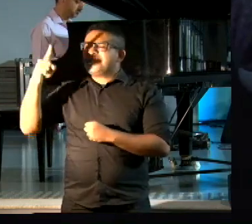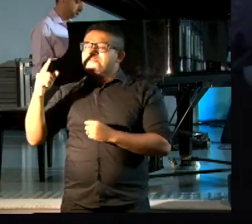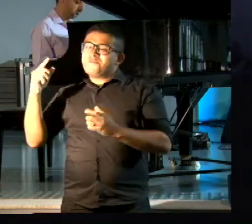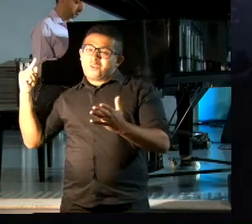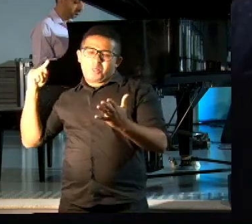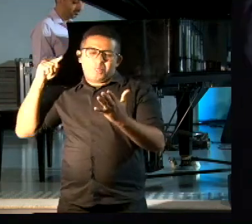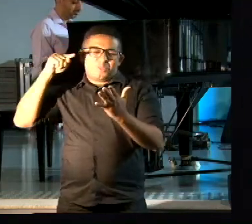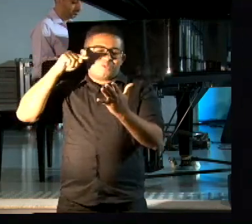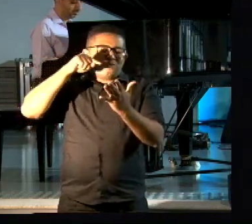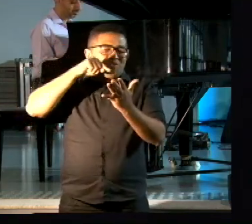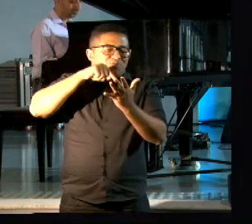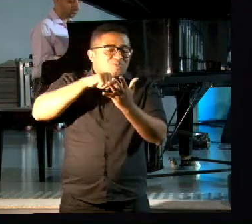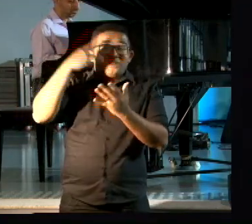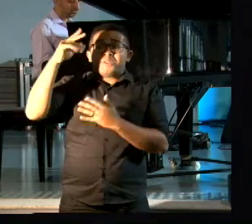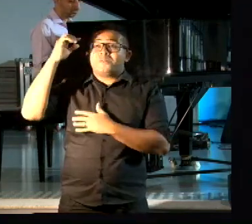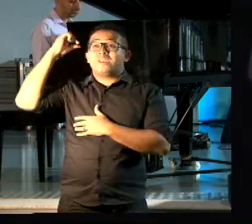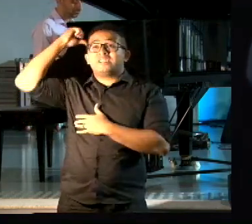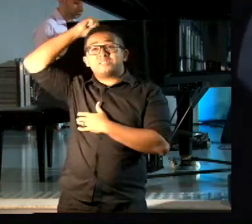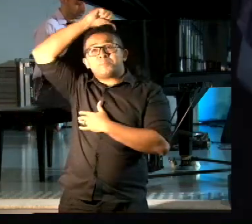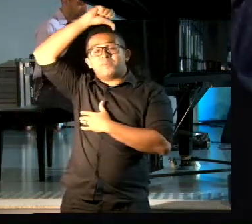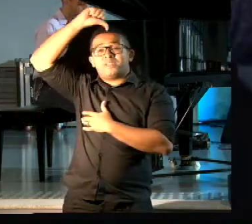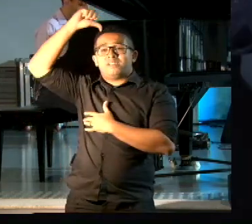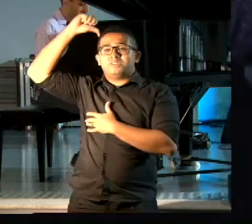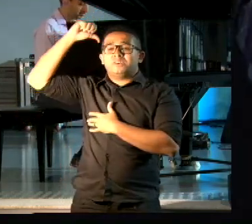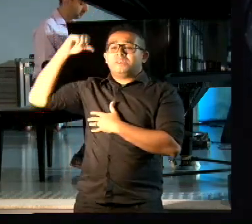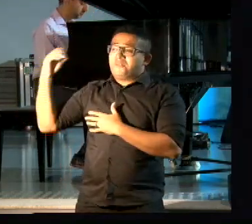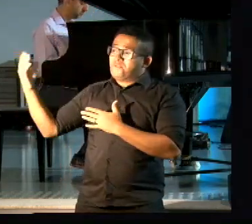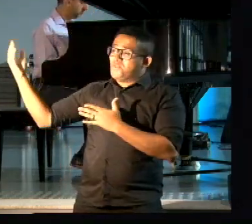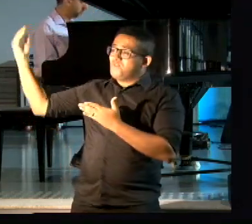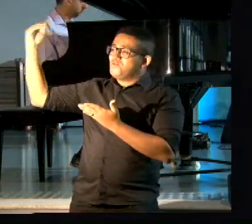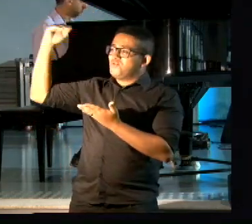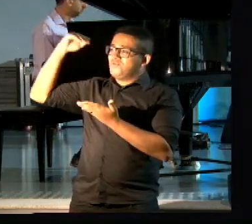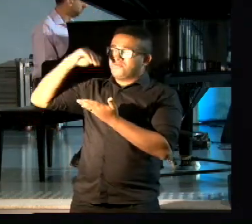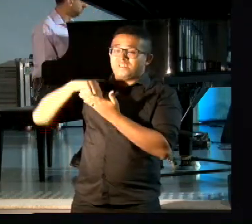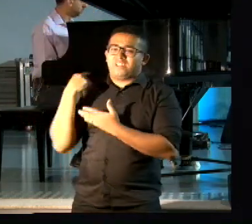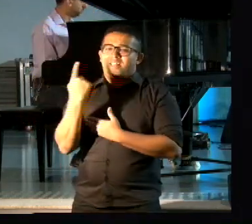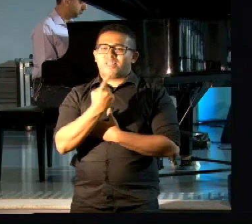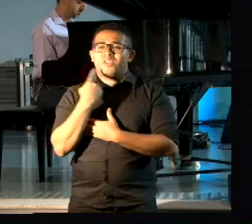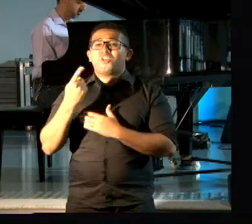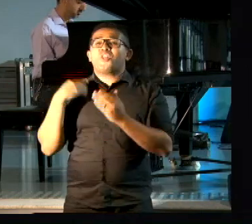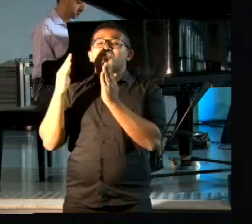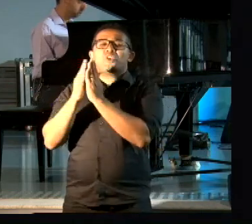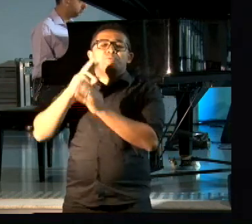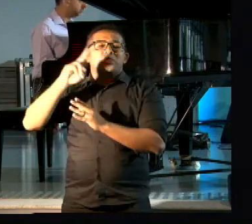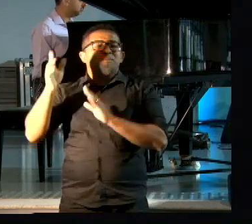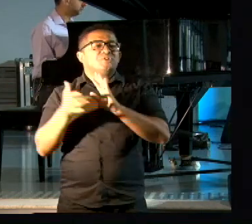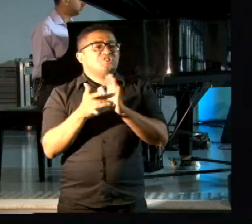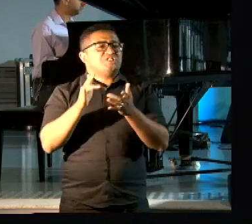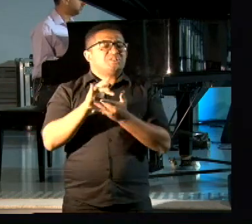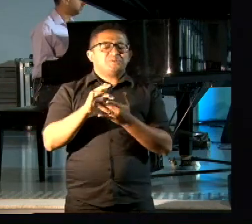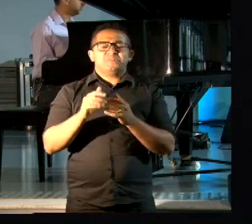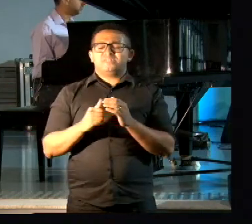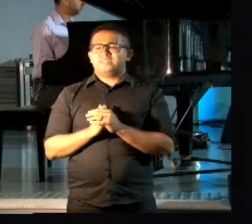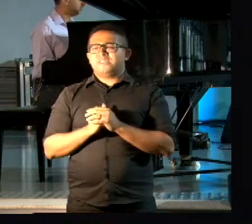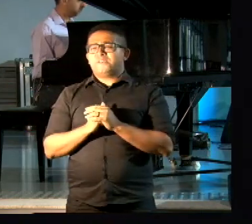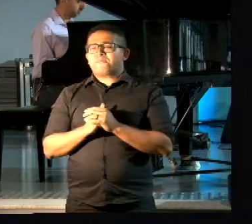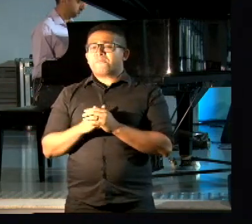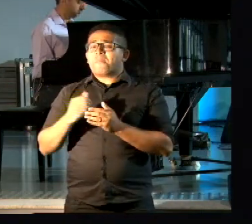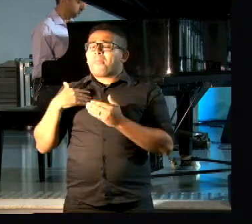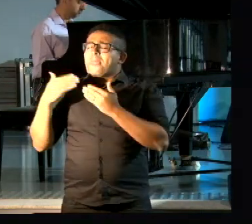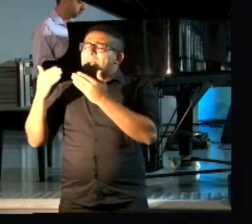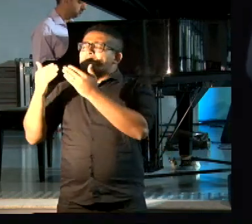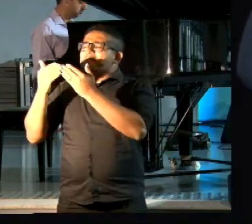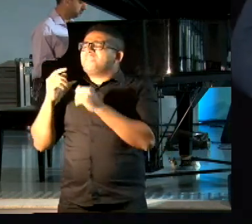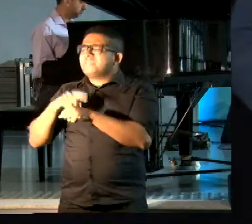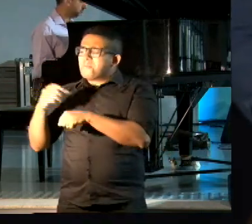teu Espírito, debaixo de um despertamento do céu. Nós oramos em nome de Jesus. E que venha um